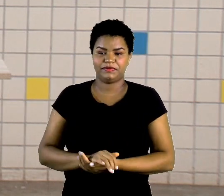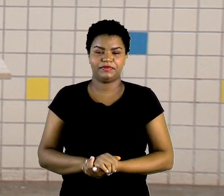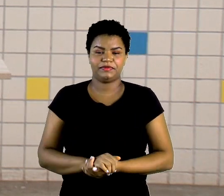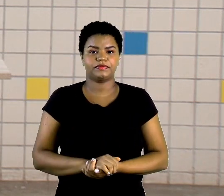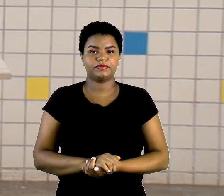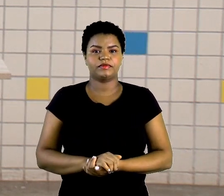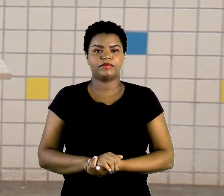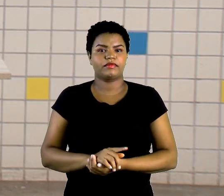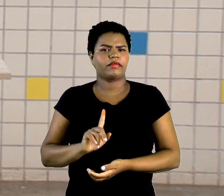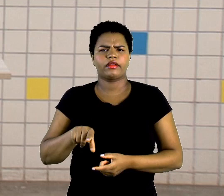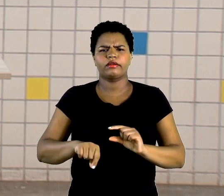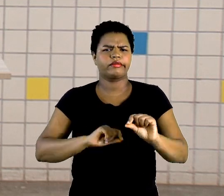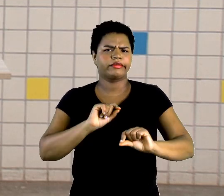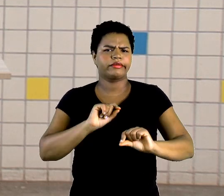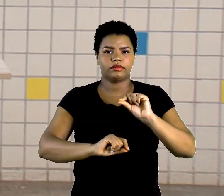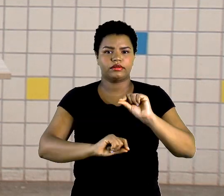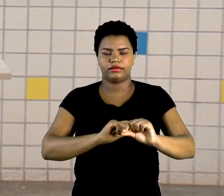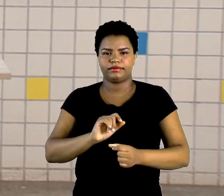professora, é o quê?